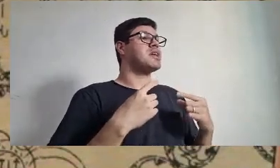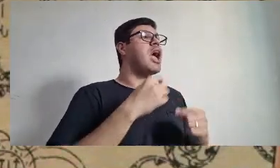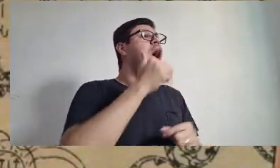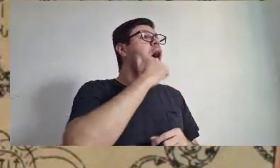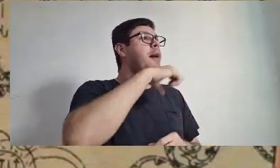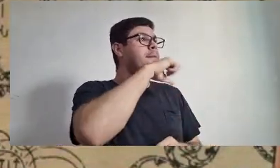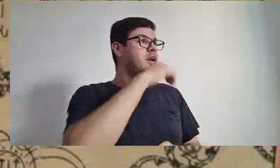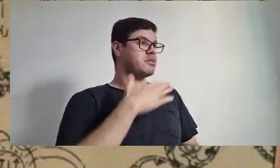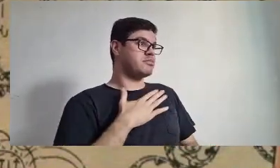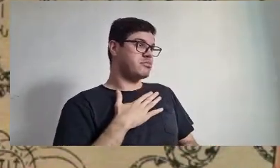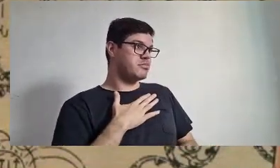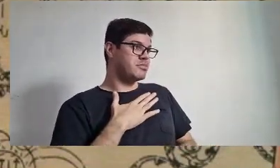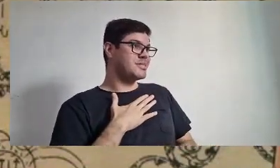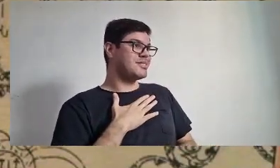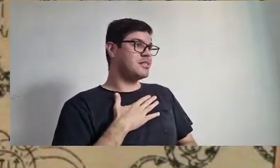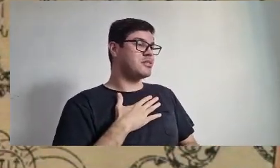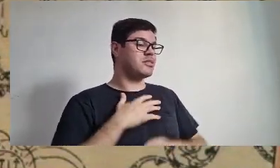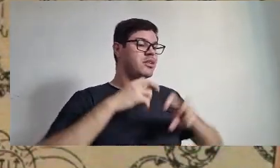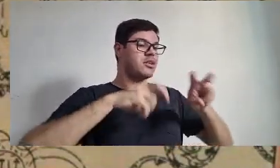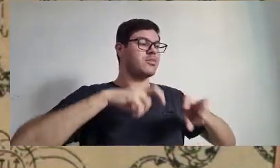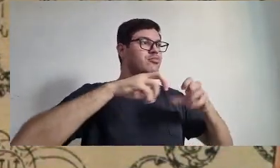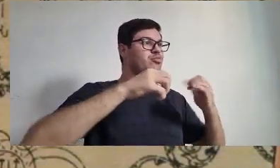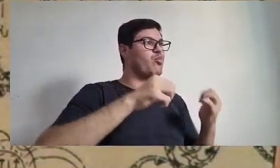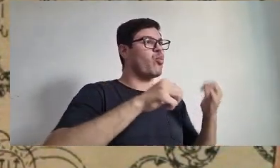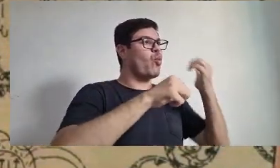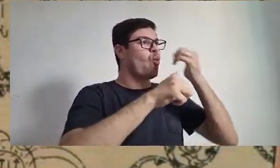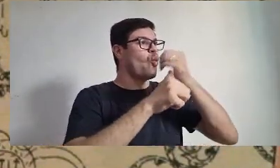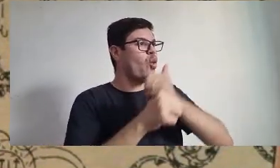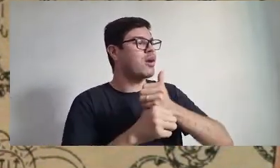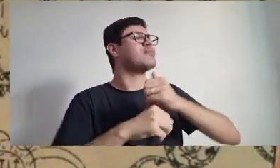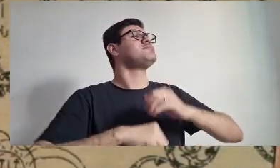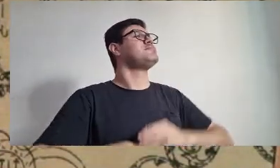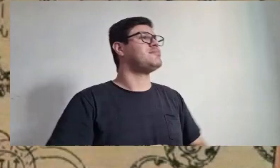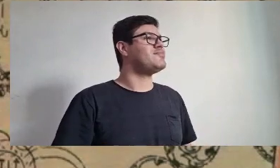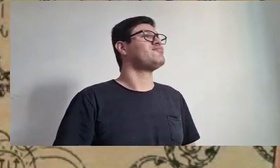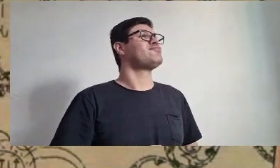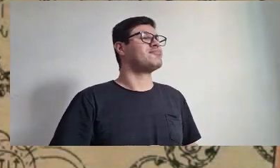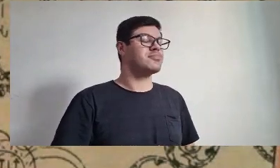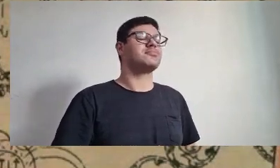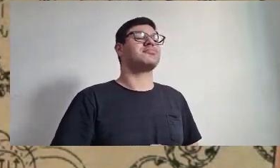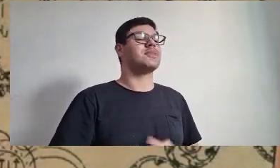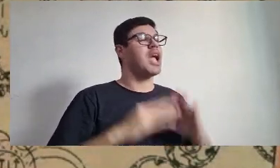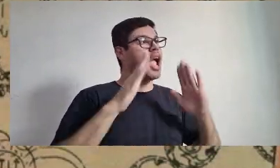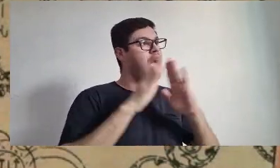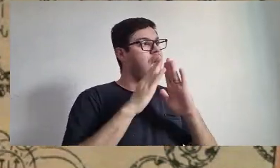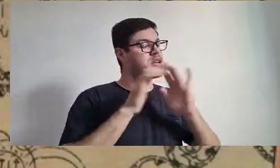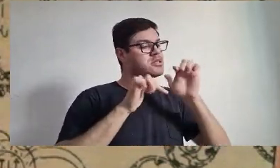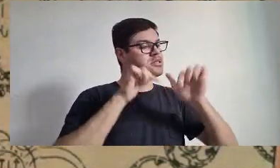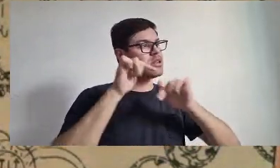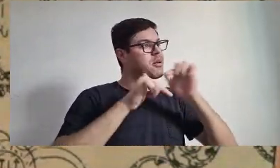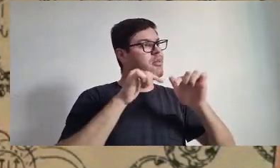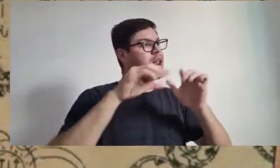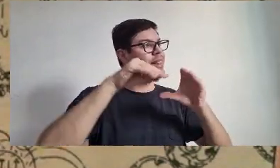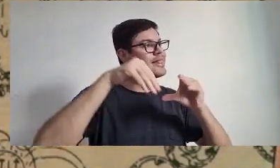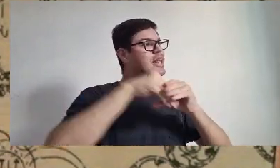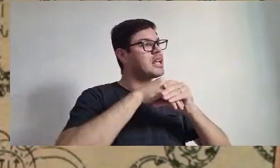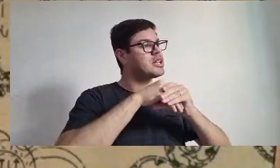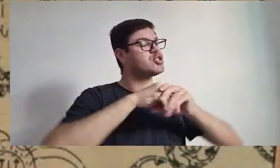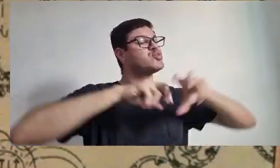me substituir na roça. Que coisa! Trabalhava em casa, né? Trabalhava em casa, no sítio,